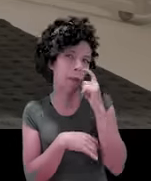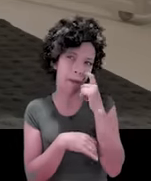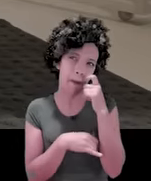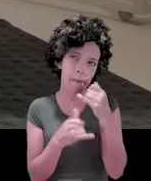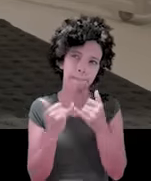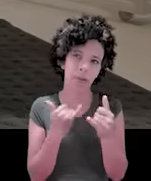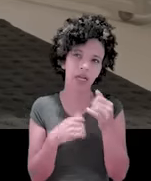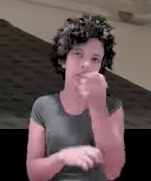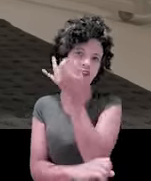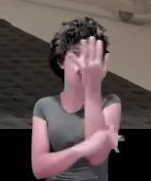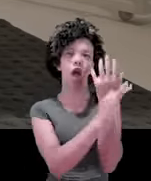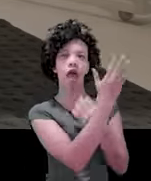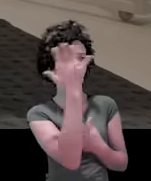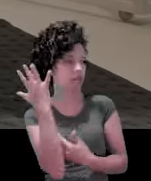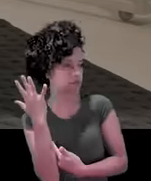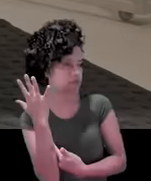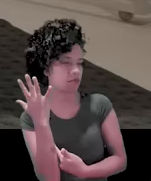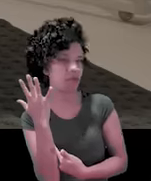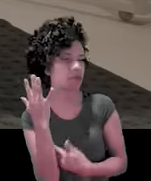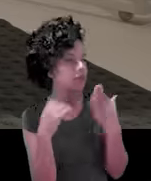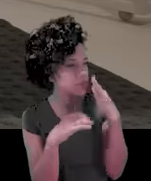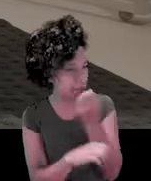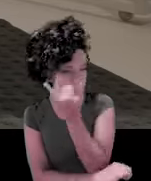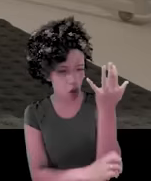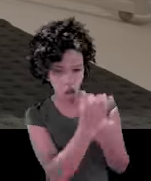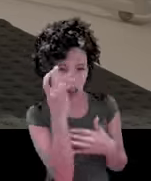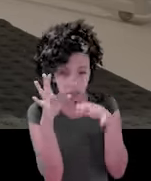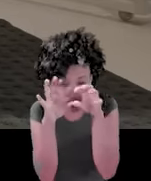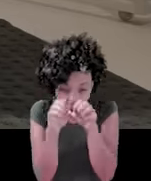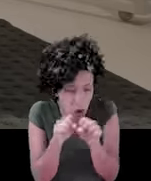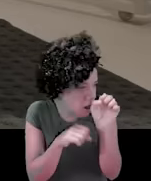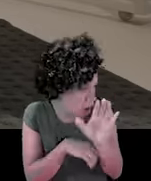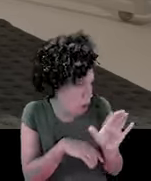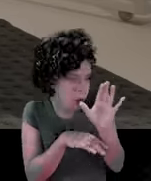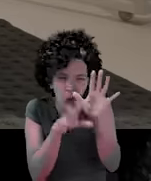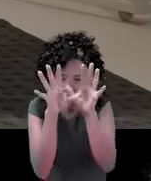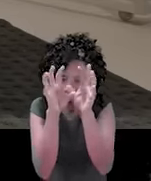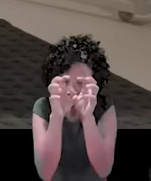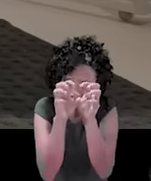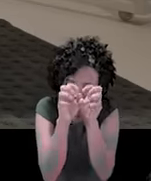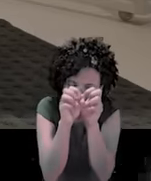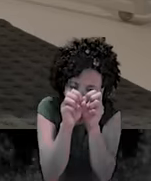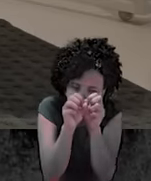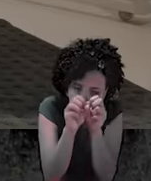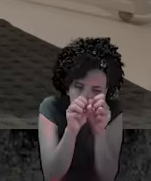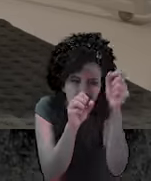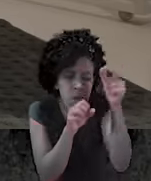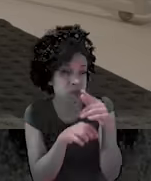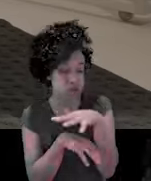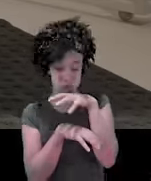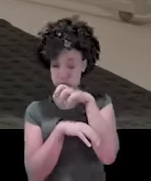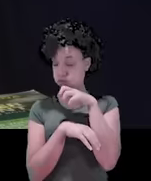parece aquelas florestas e ser aquelas cores escuras e da Europa sabe aquela coisa que a luz não entra de